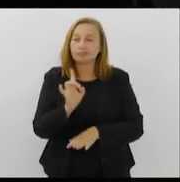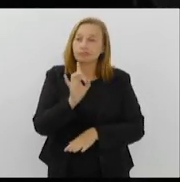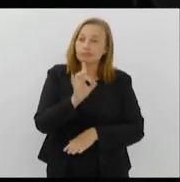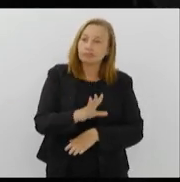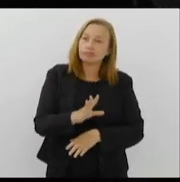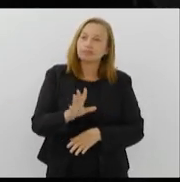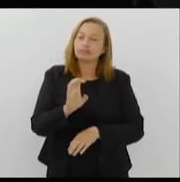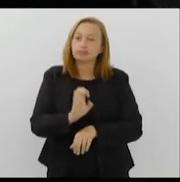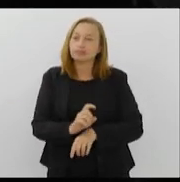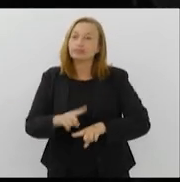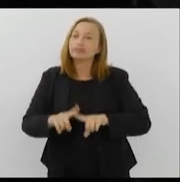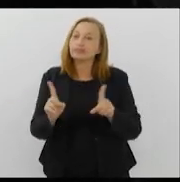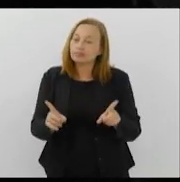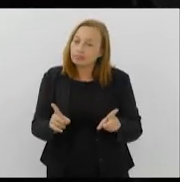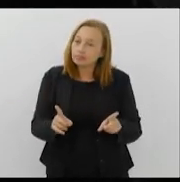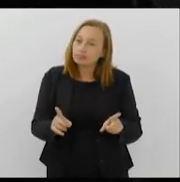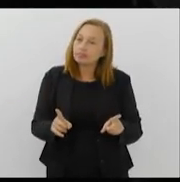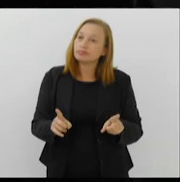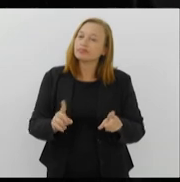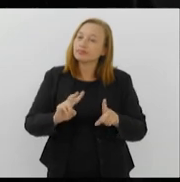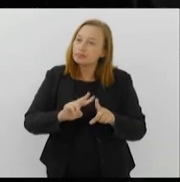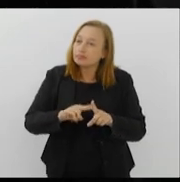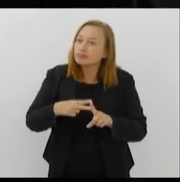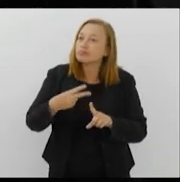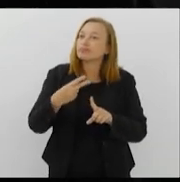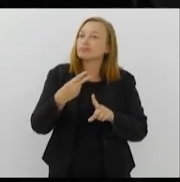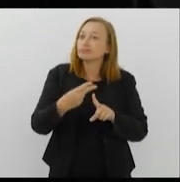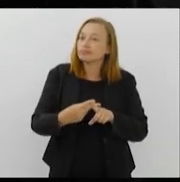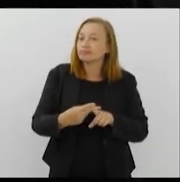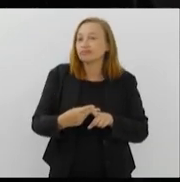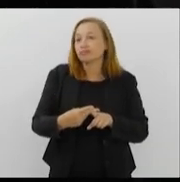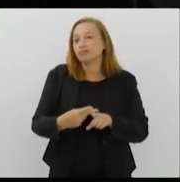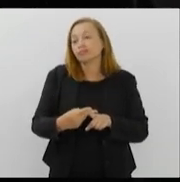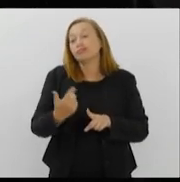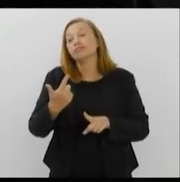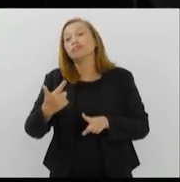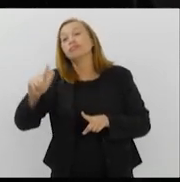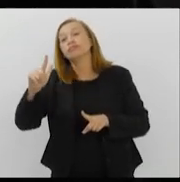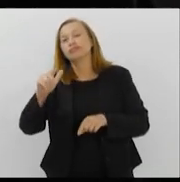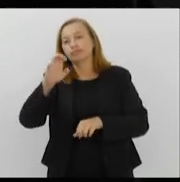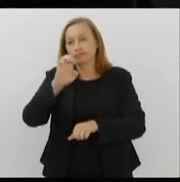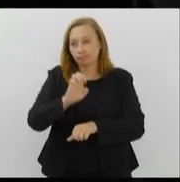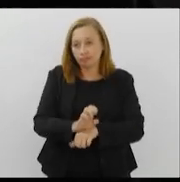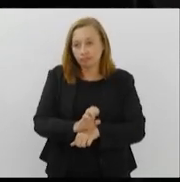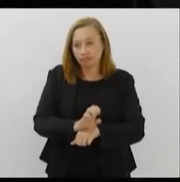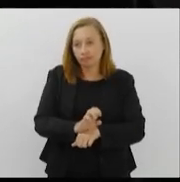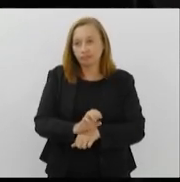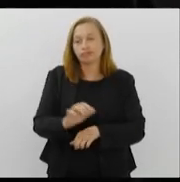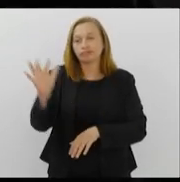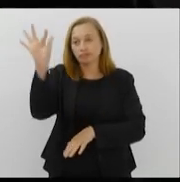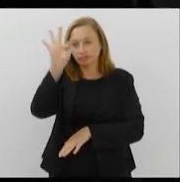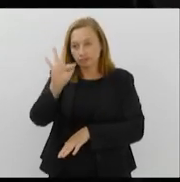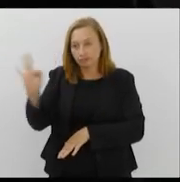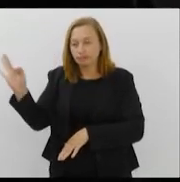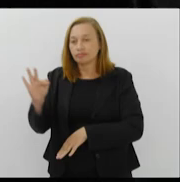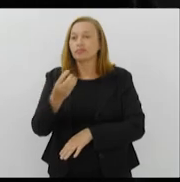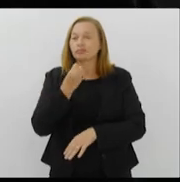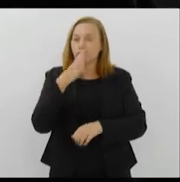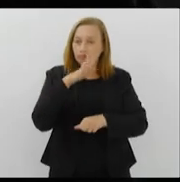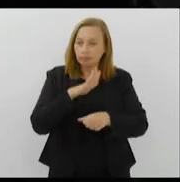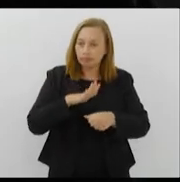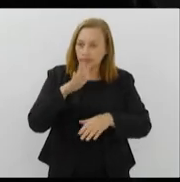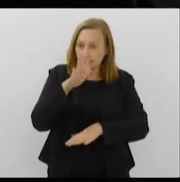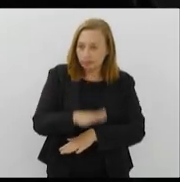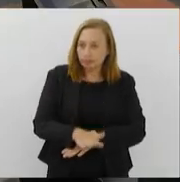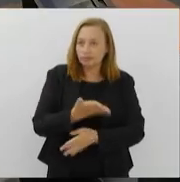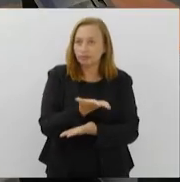nosso estado, mas aí replicada em outros estados da nossa federação. Uma boa tarde aí a todos